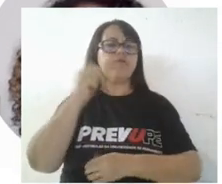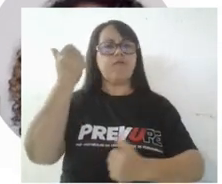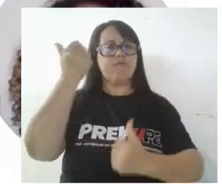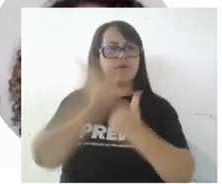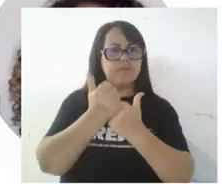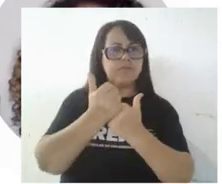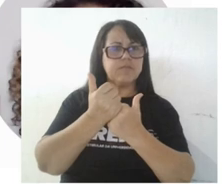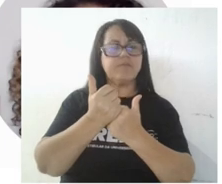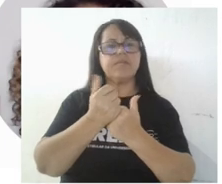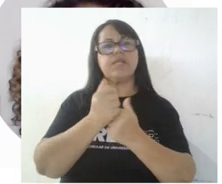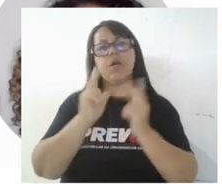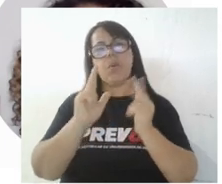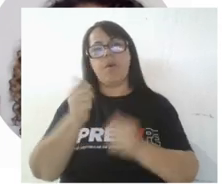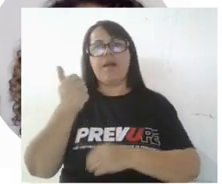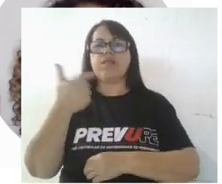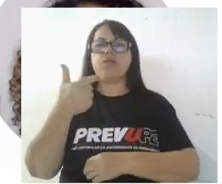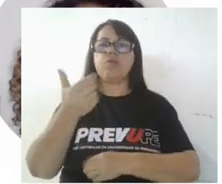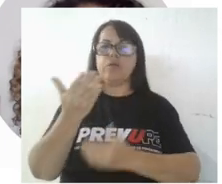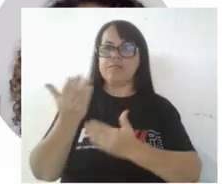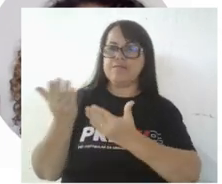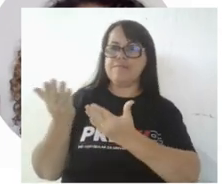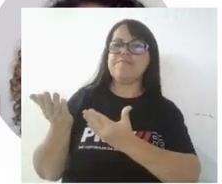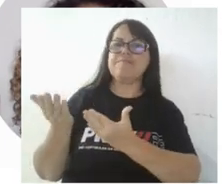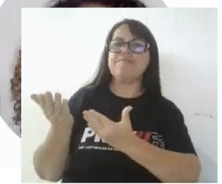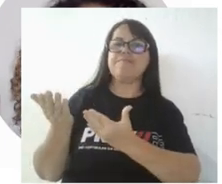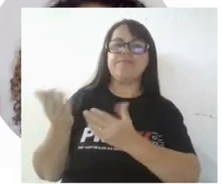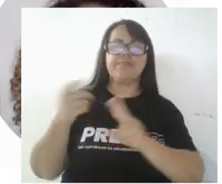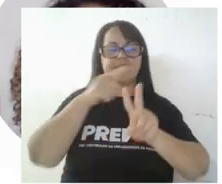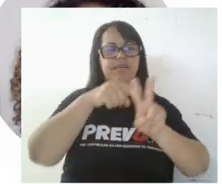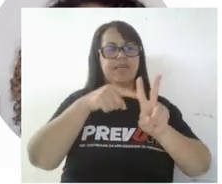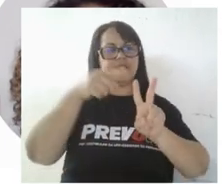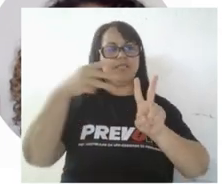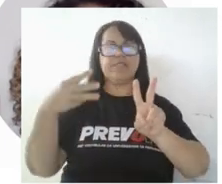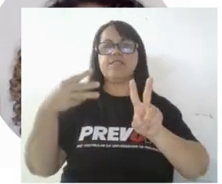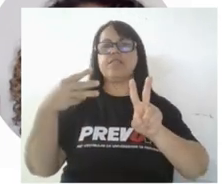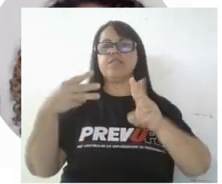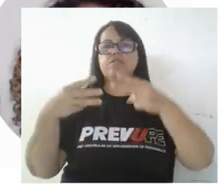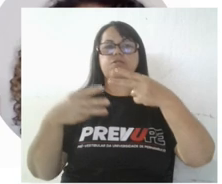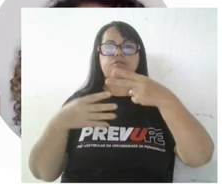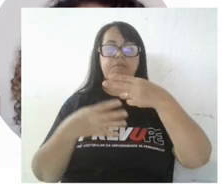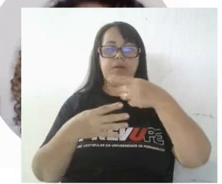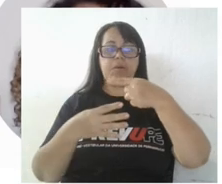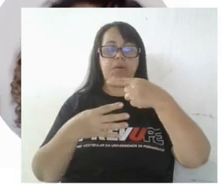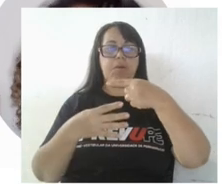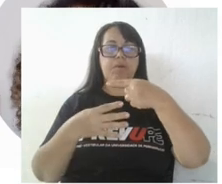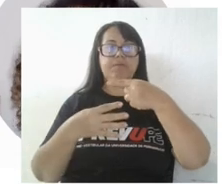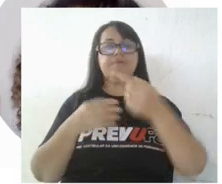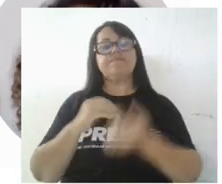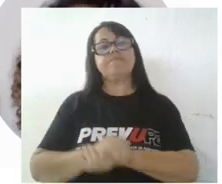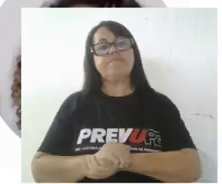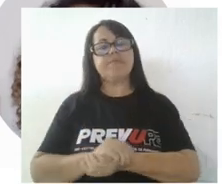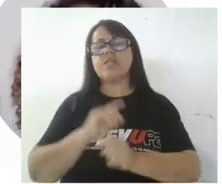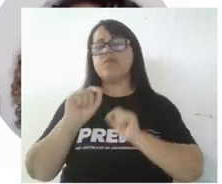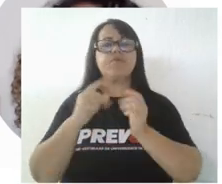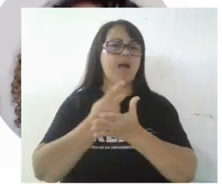aqui, substituí-lo por 12. Então, vai ficar com 12 ao quadrado raiz de 3 sobre 4. E aí, o que que acontece?